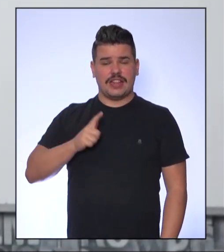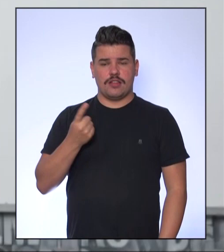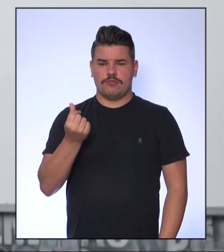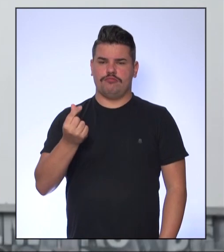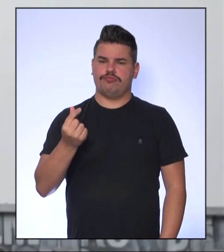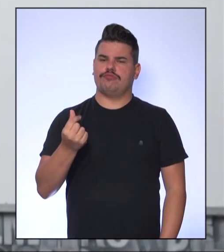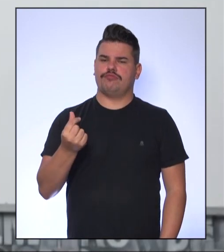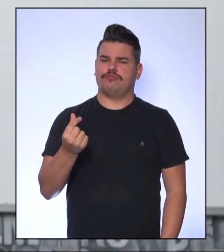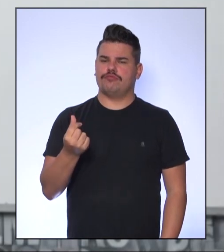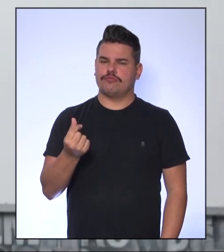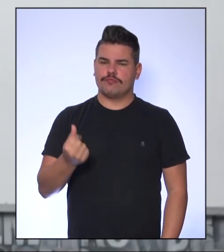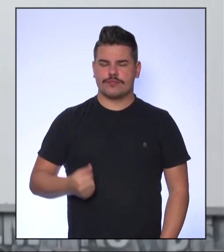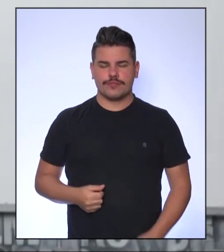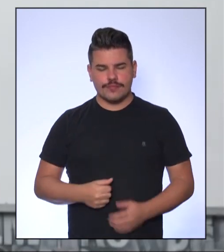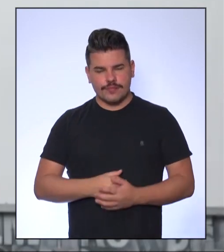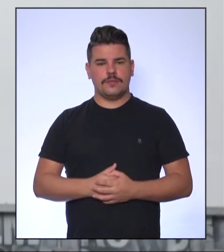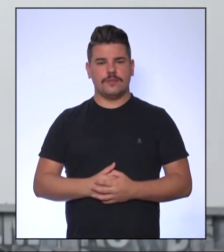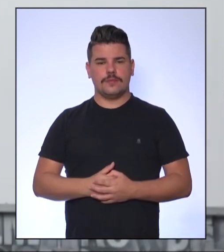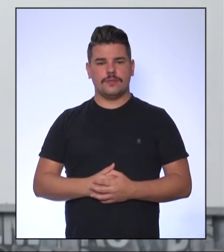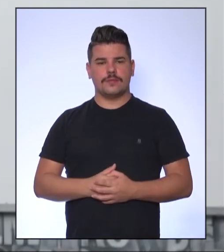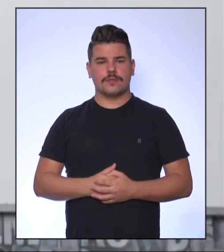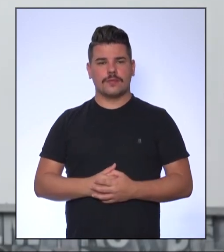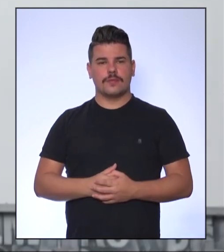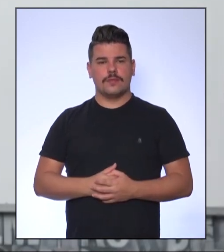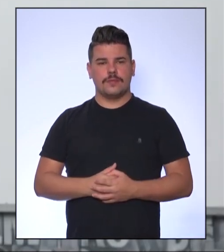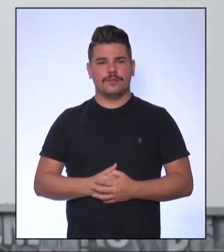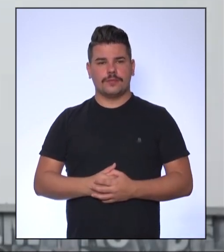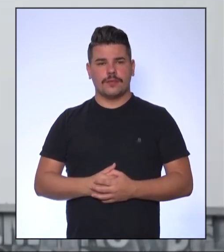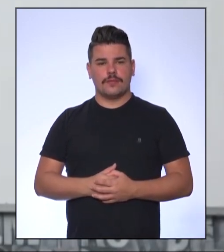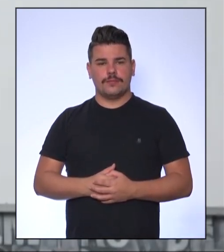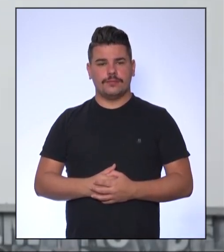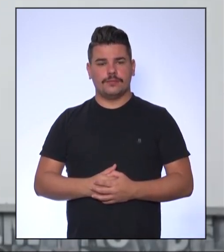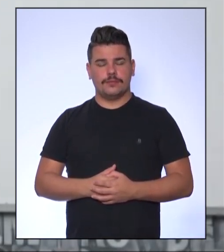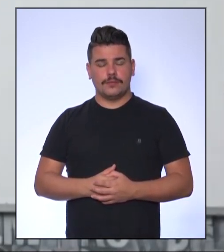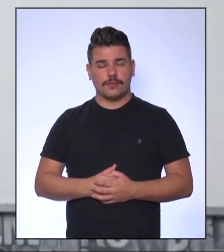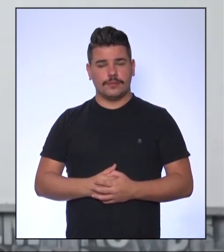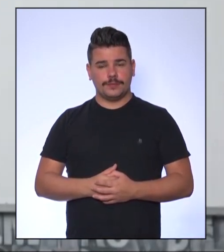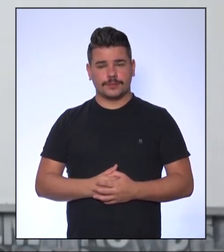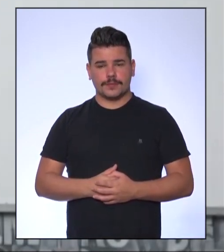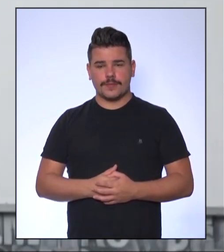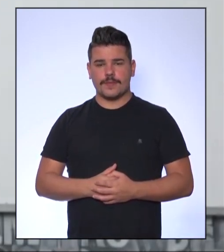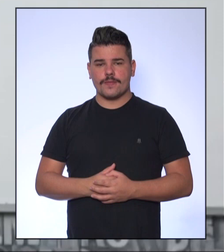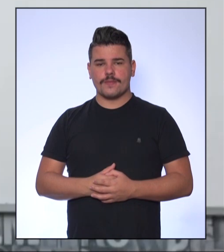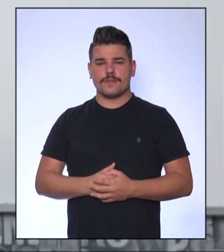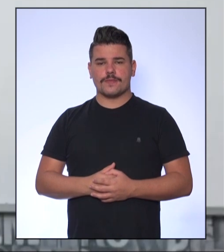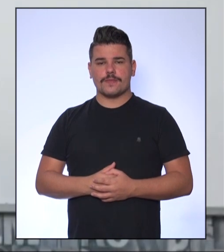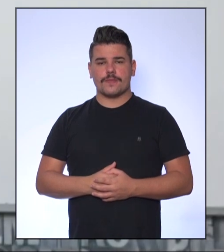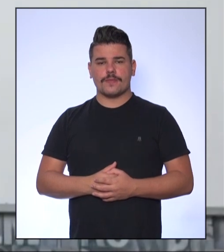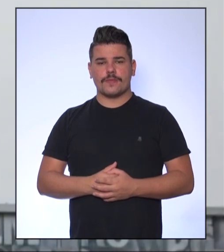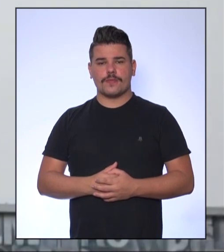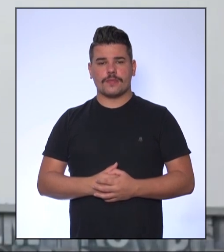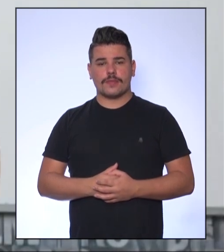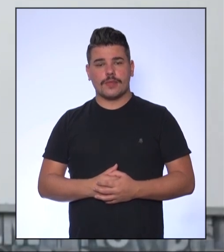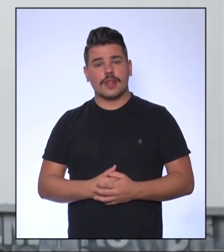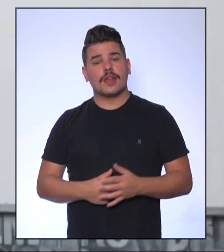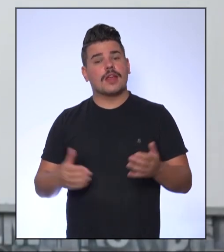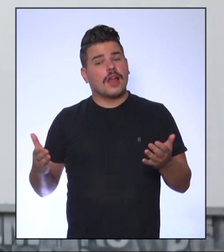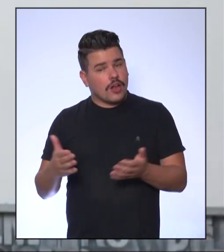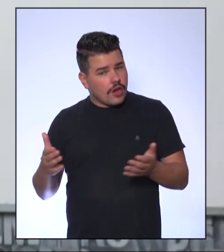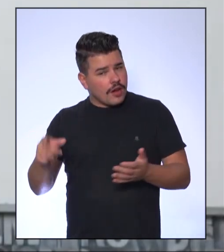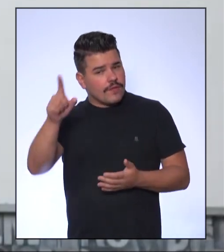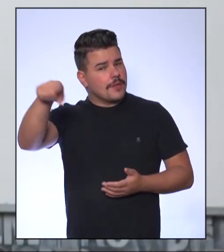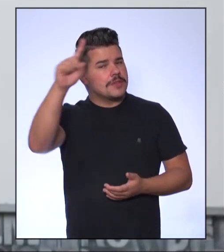dinheiro, certo? Seguimos. Dentro da nossa perspectiva, vamos começar a pensar em alguns